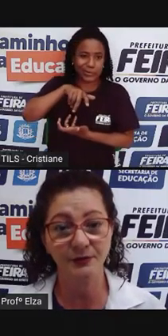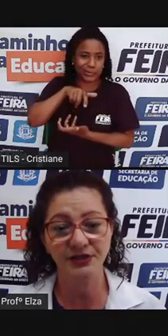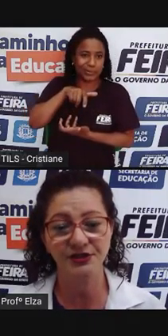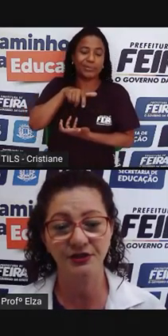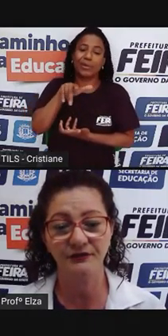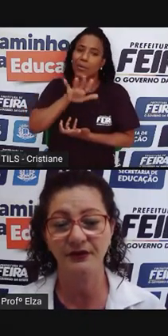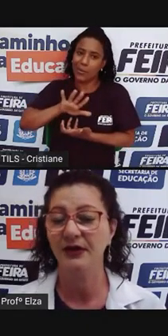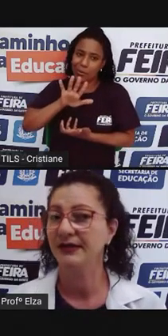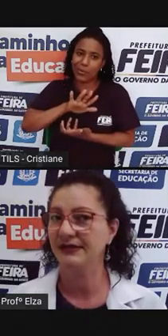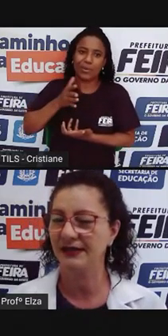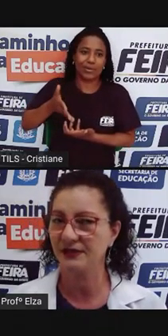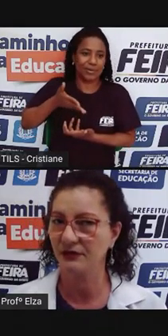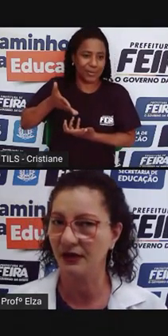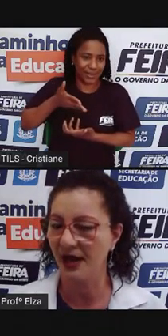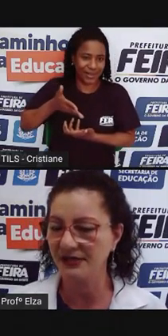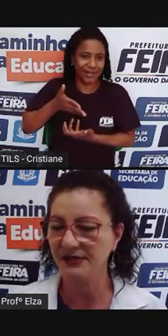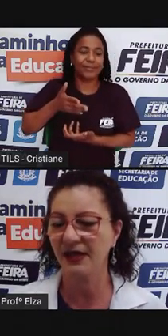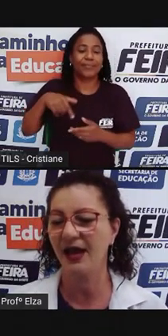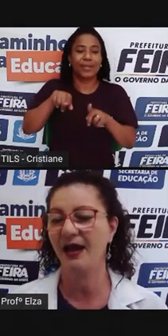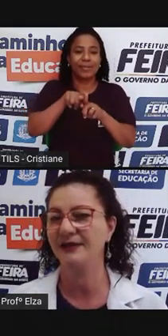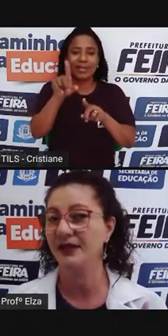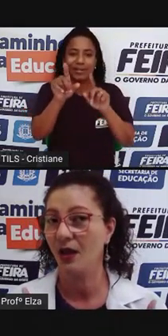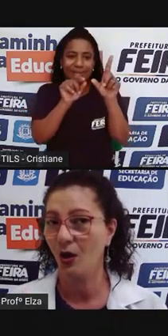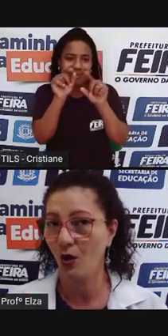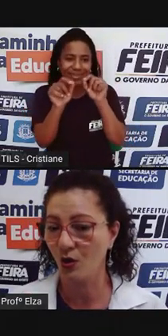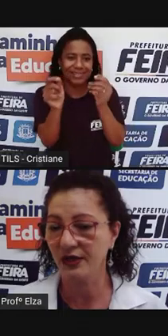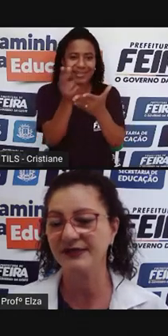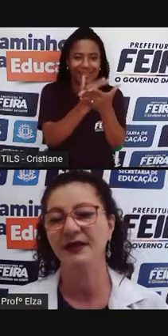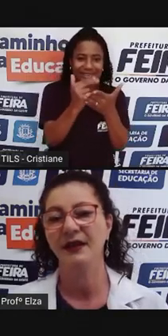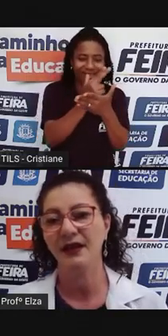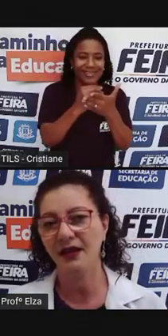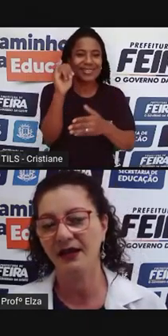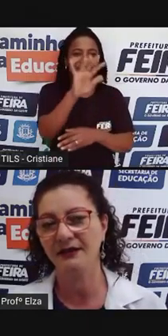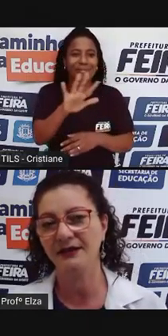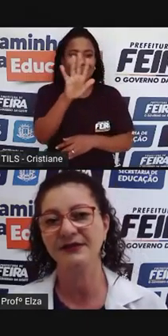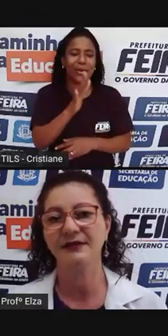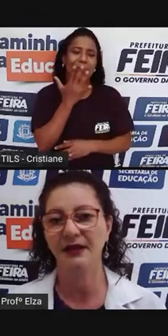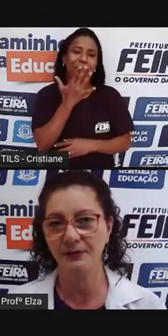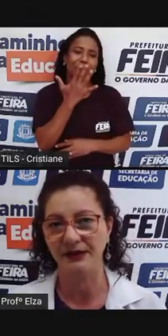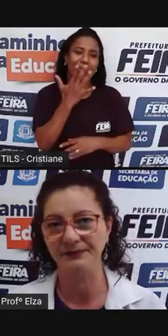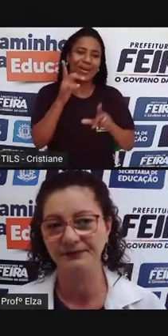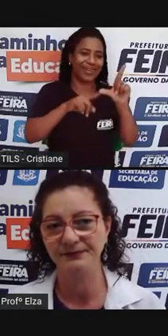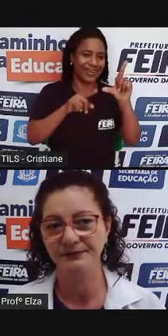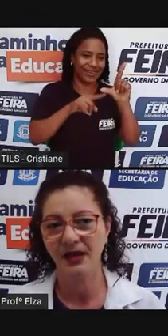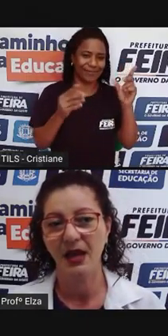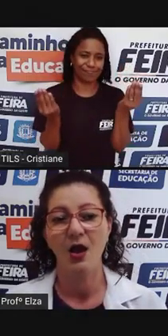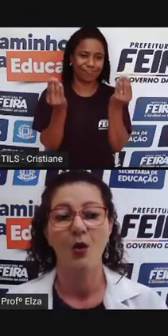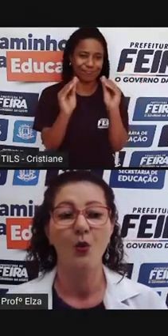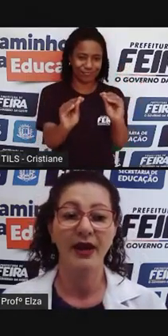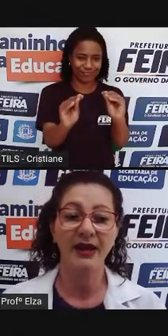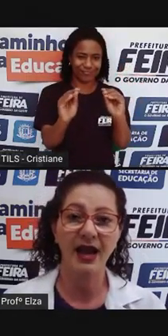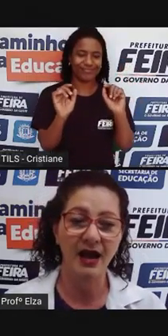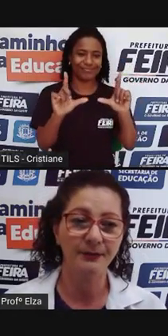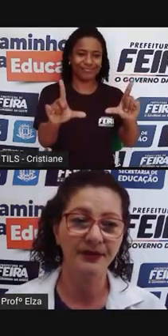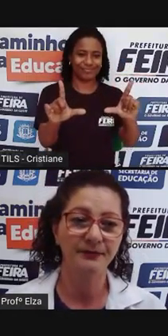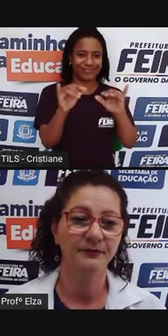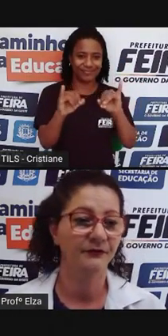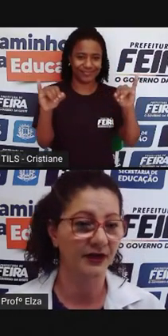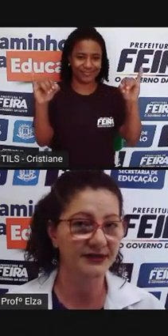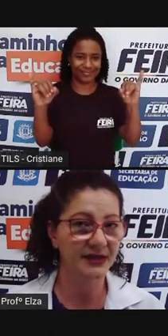simples e objetiva, selecionar imagens legais, cores e letras também. Wake